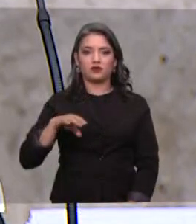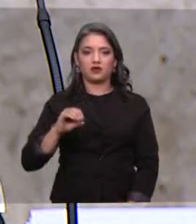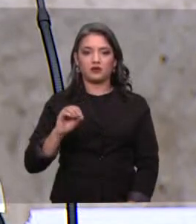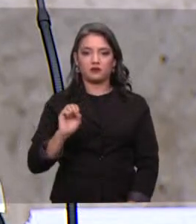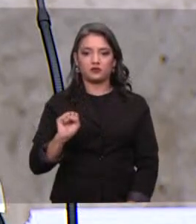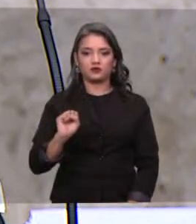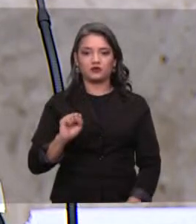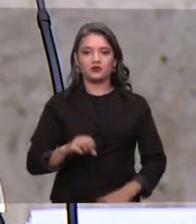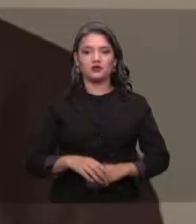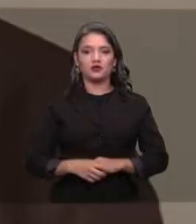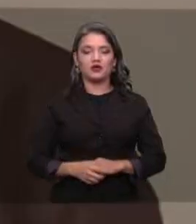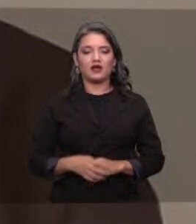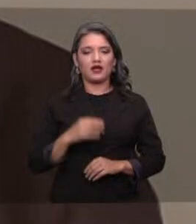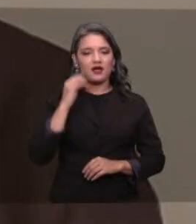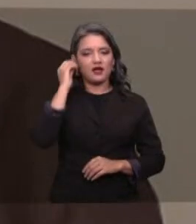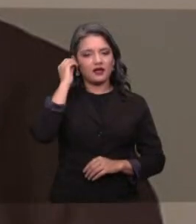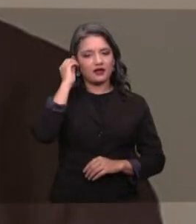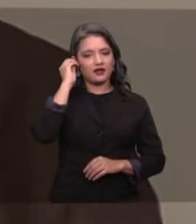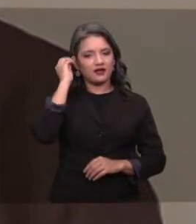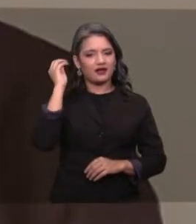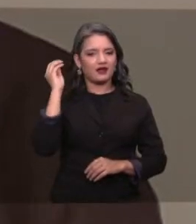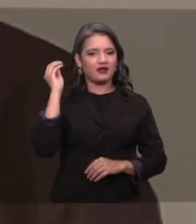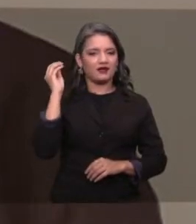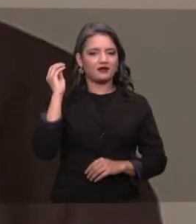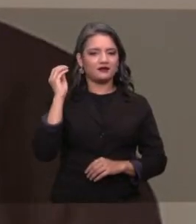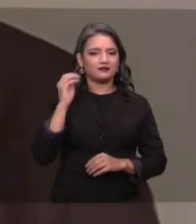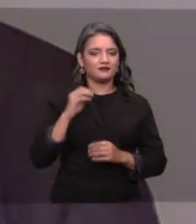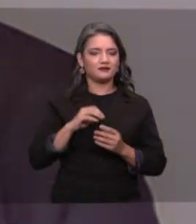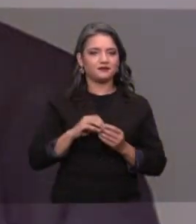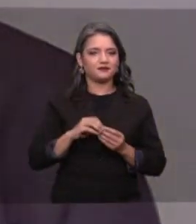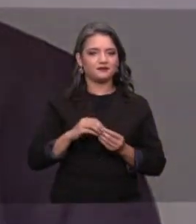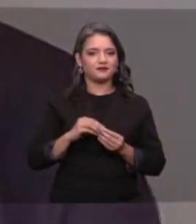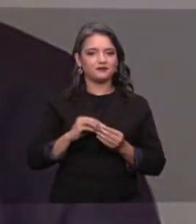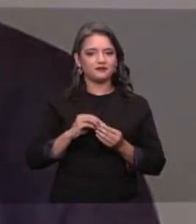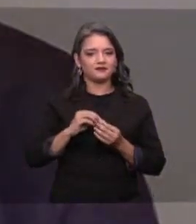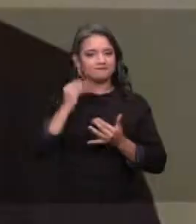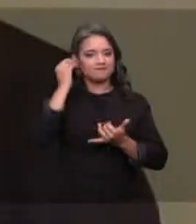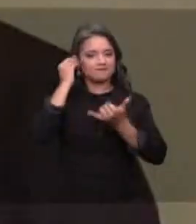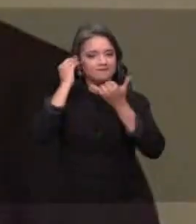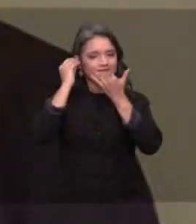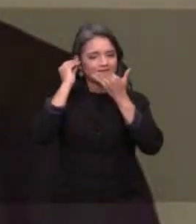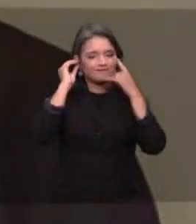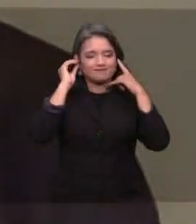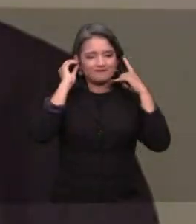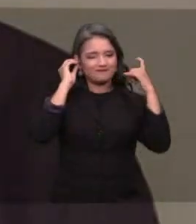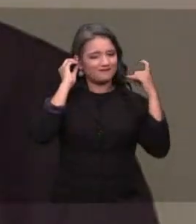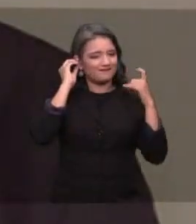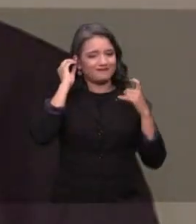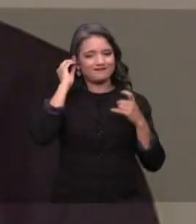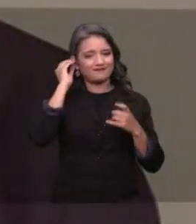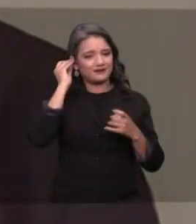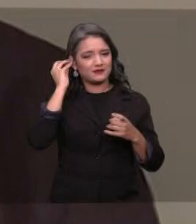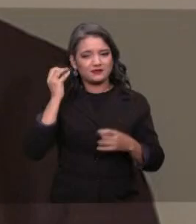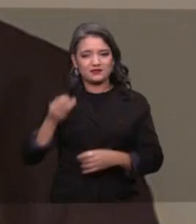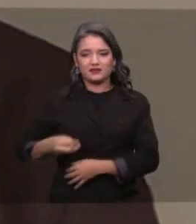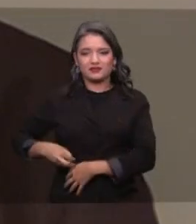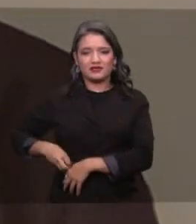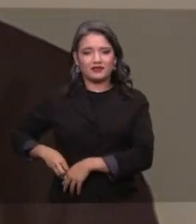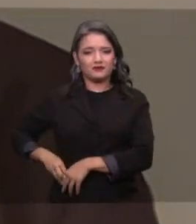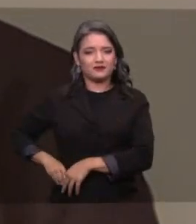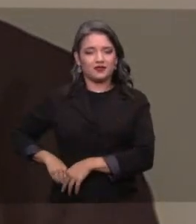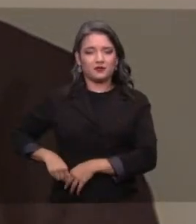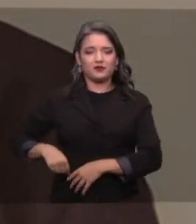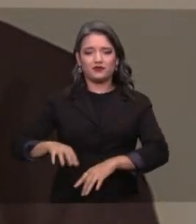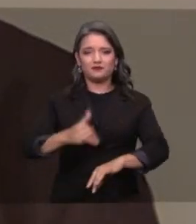Muito obrigado, excelentíssima senhora ministra presidente Rosa Weber. Quero saudar essa polenda